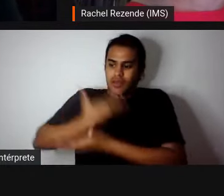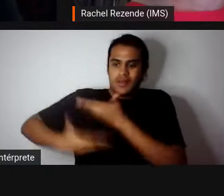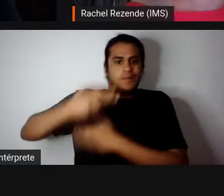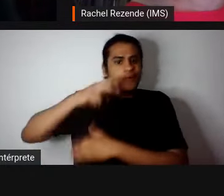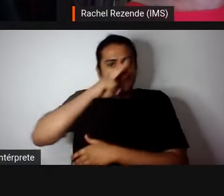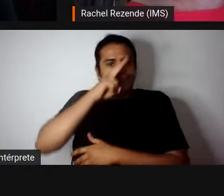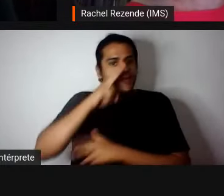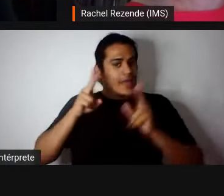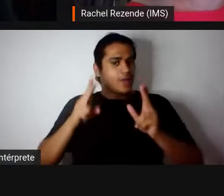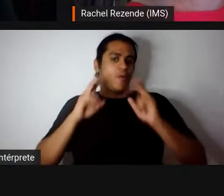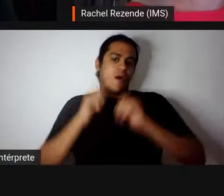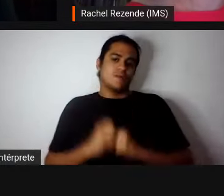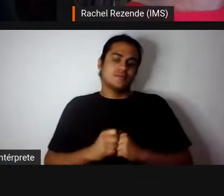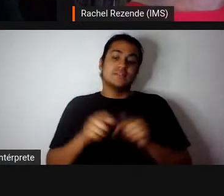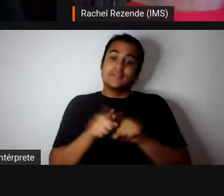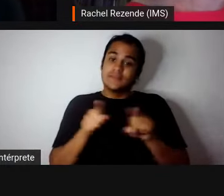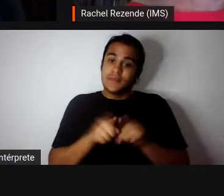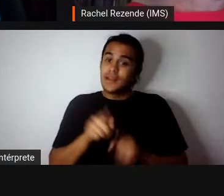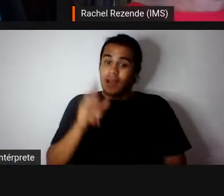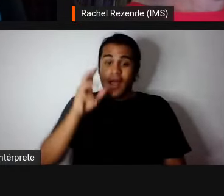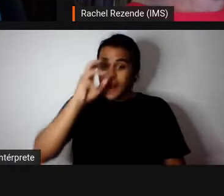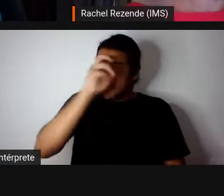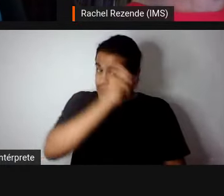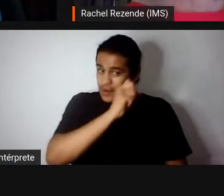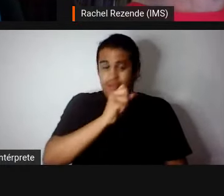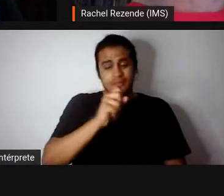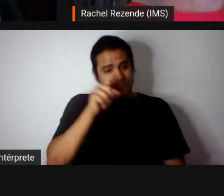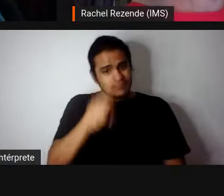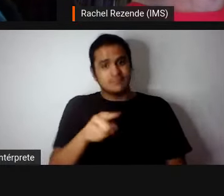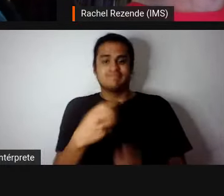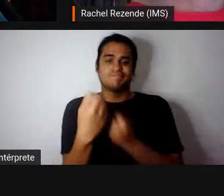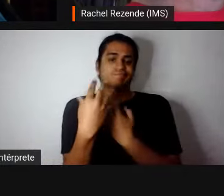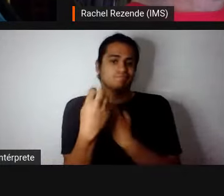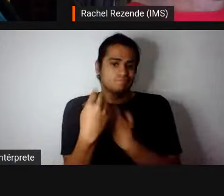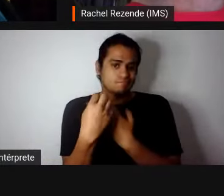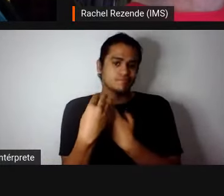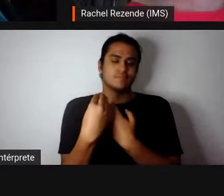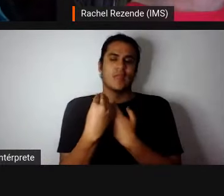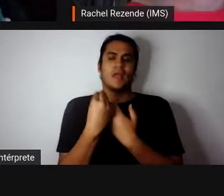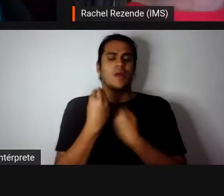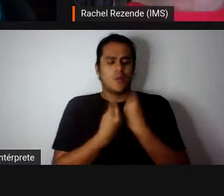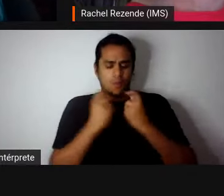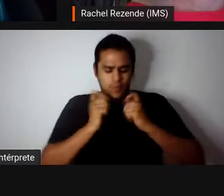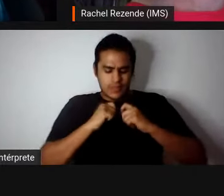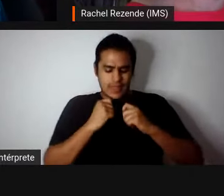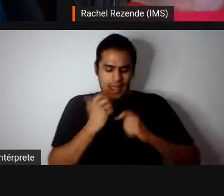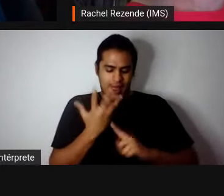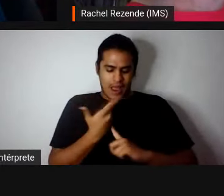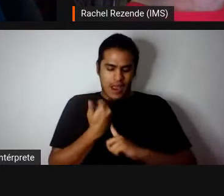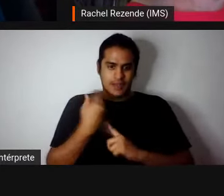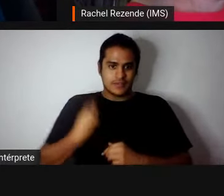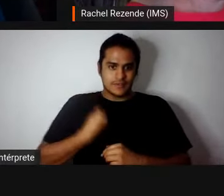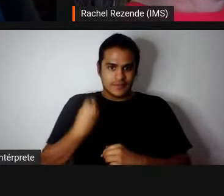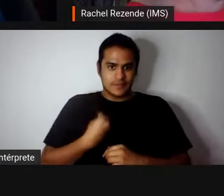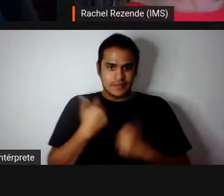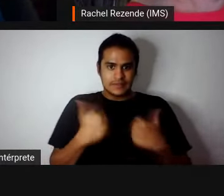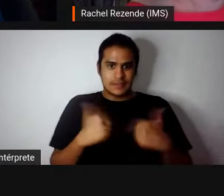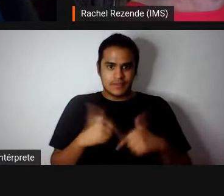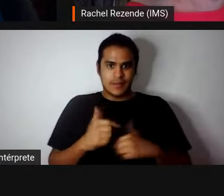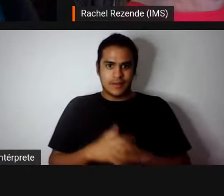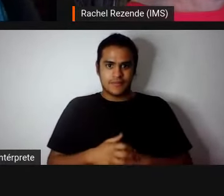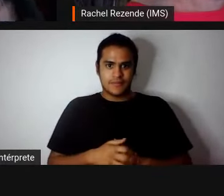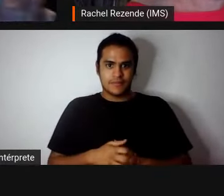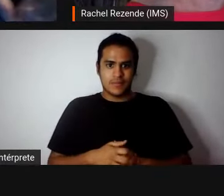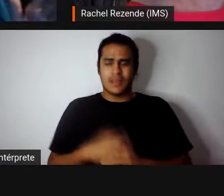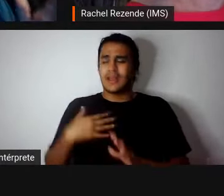aprende, inclusive, nisso também com você, né? A trabalhar a arte com muita verdade. Deixa rápido eu te